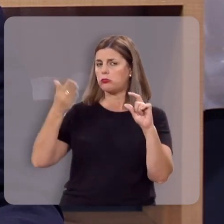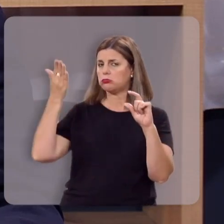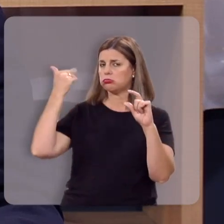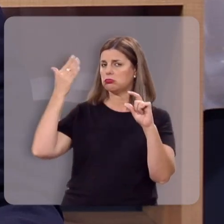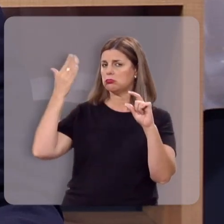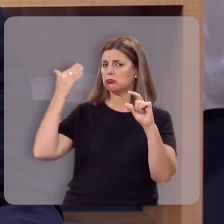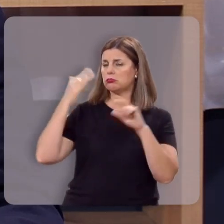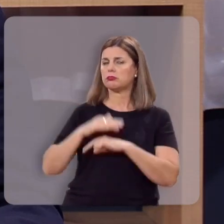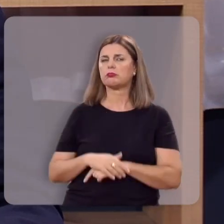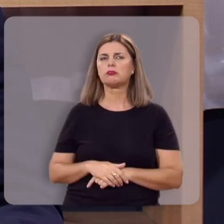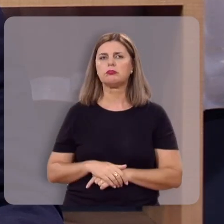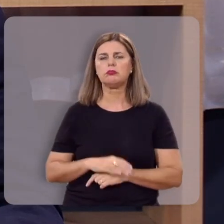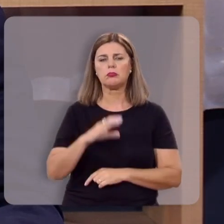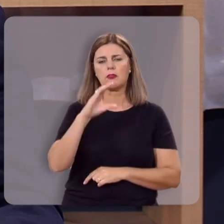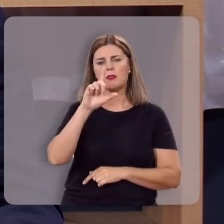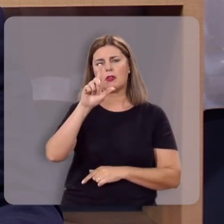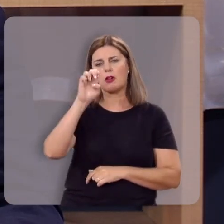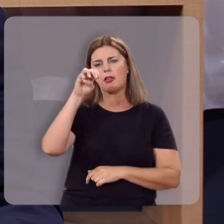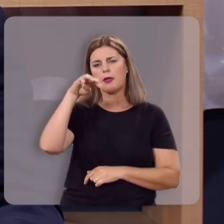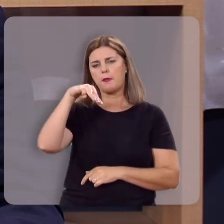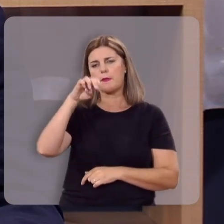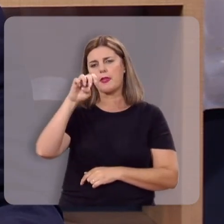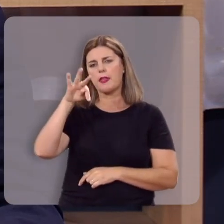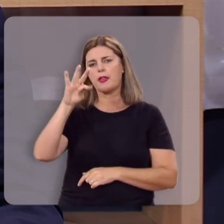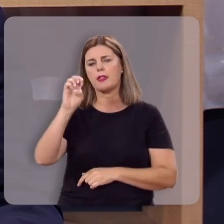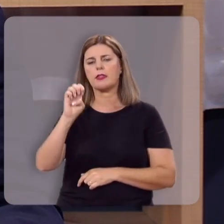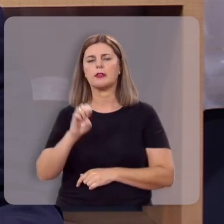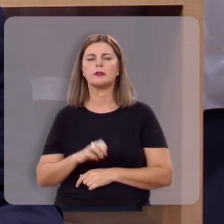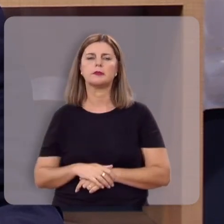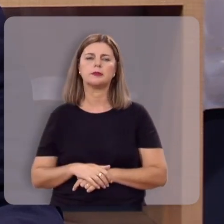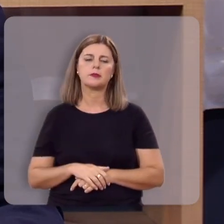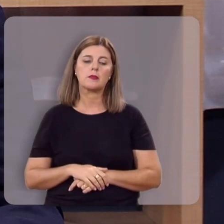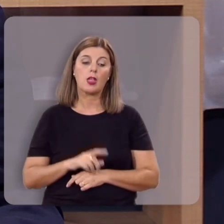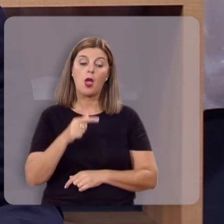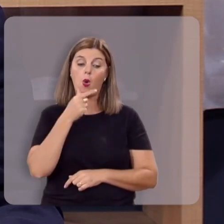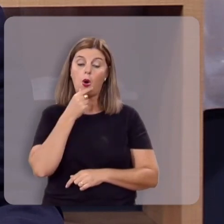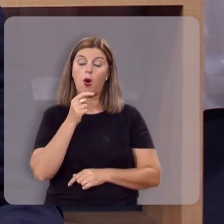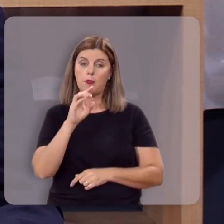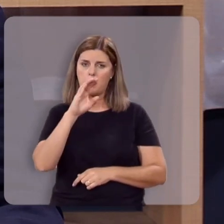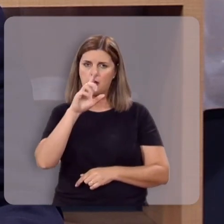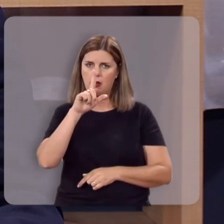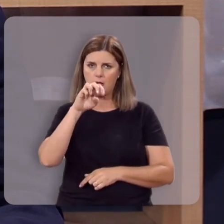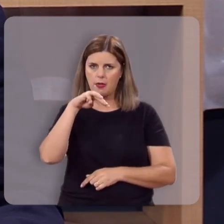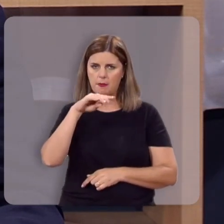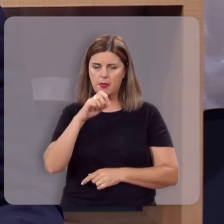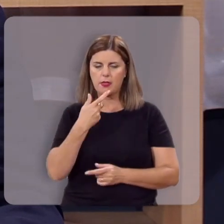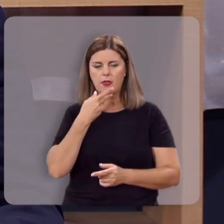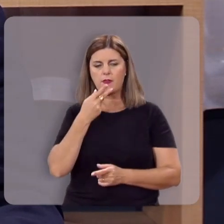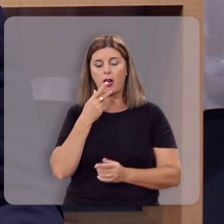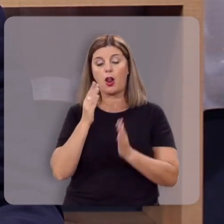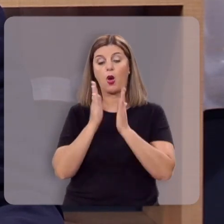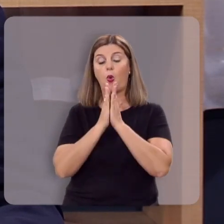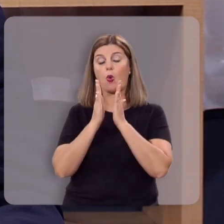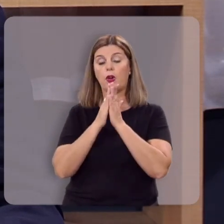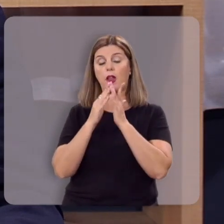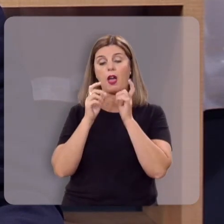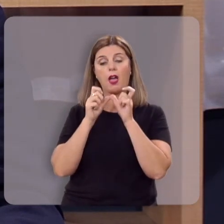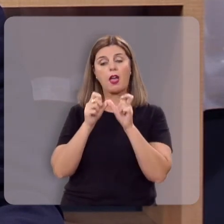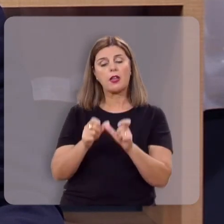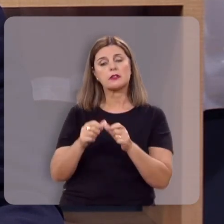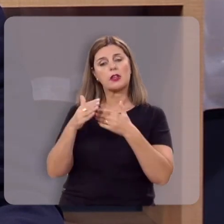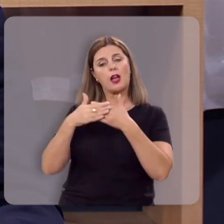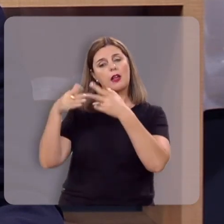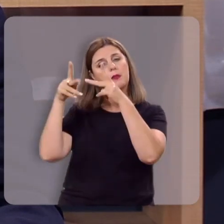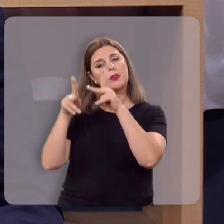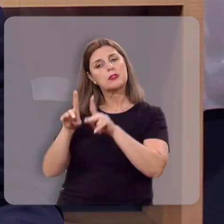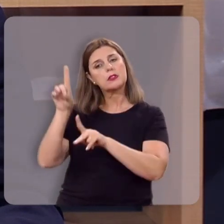teólogo da antiguidade, Clemente de Alexandria, um dos pais da igreja, e Clemente dizia que orar é estar